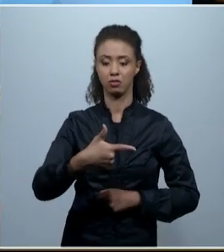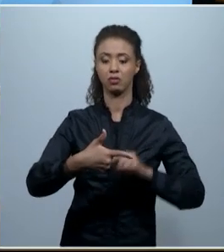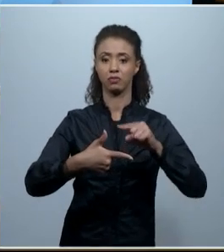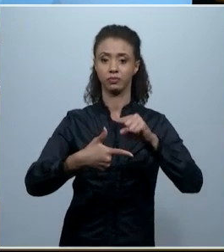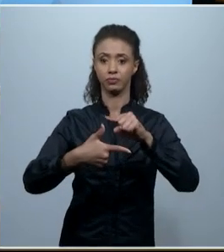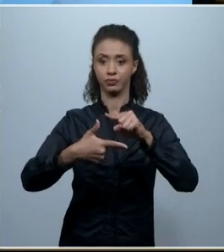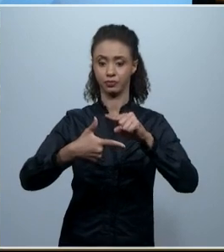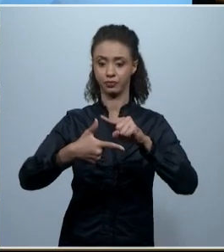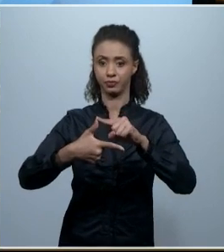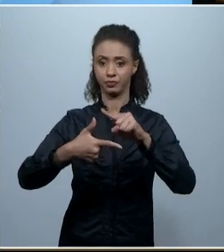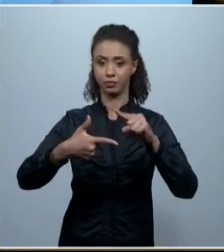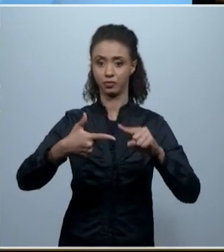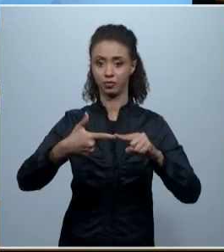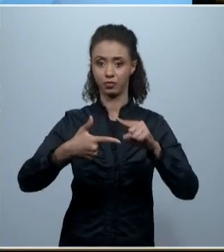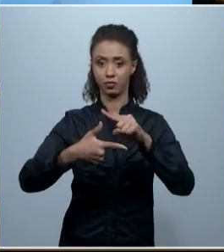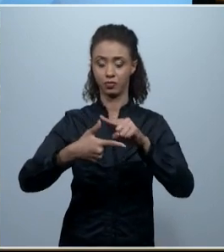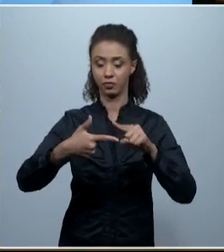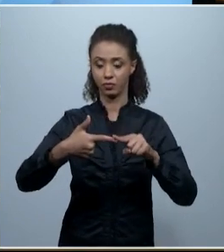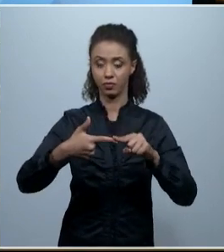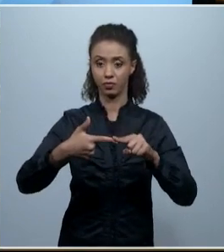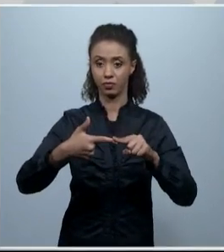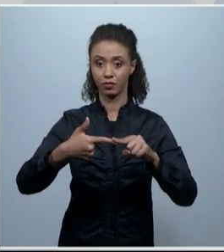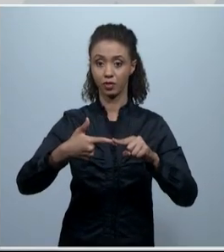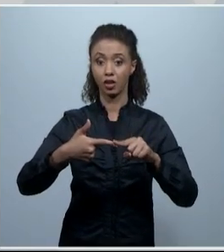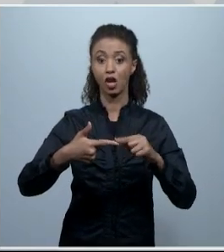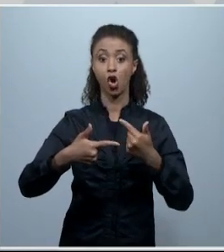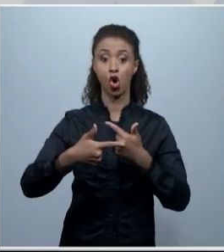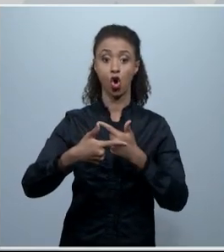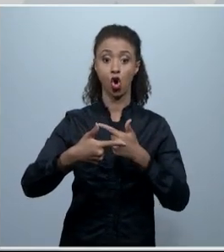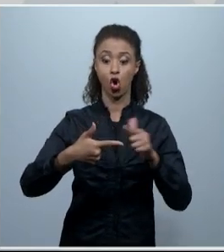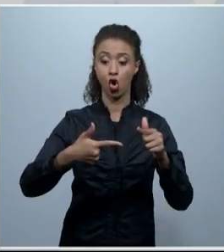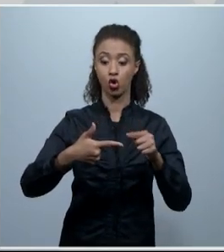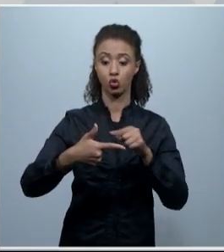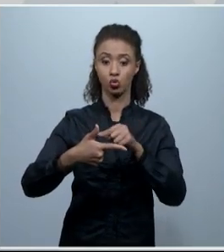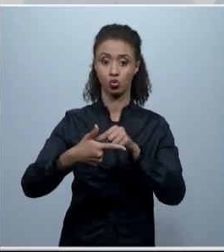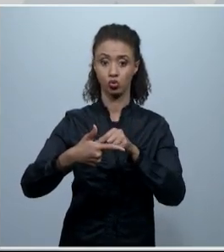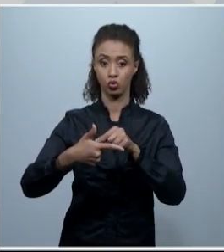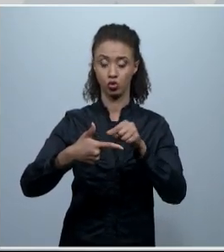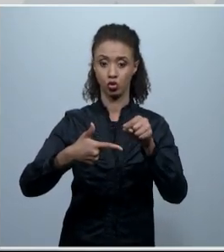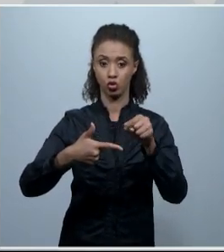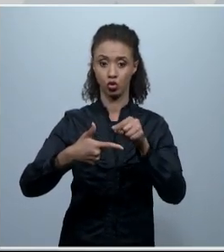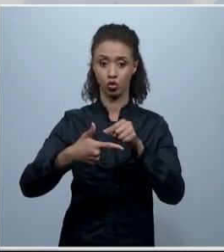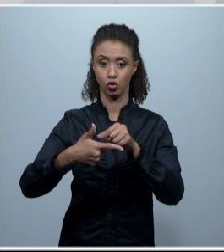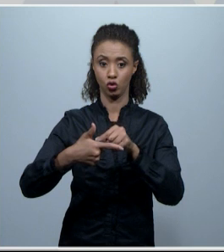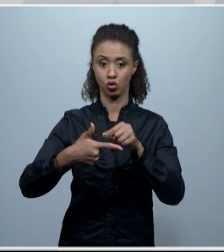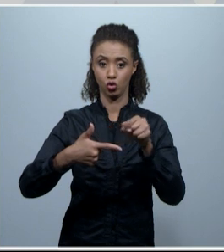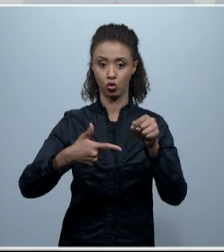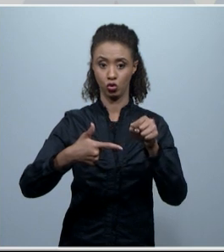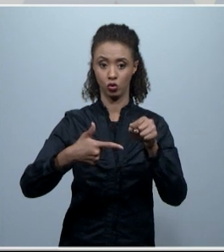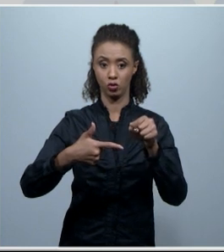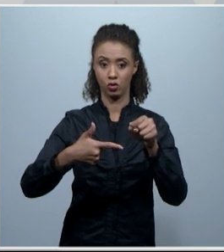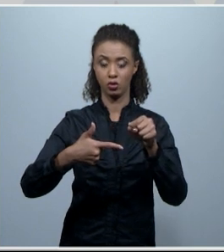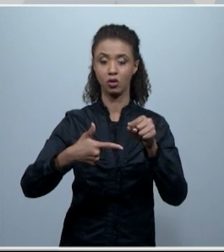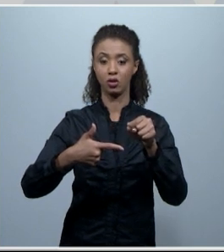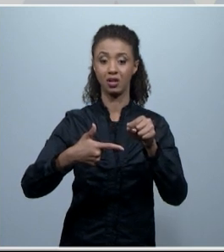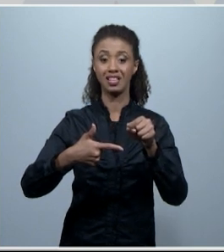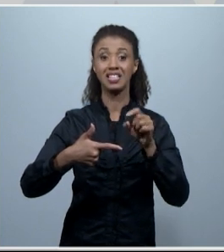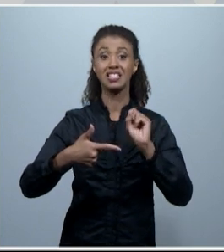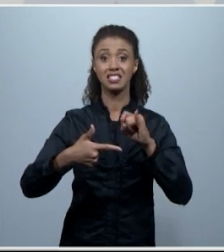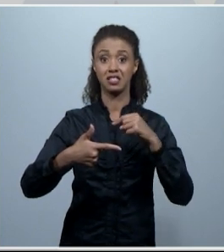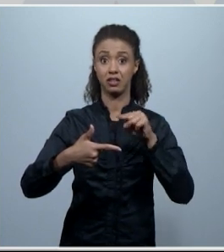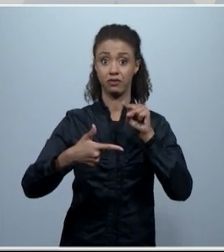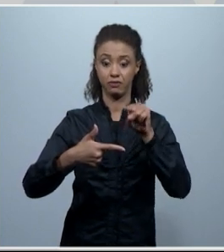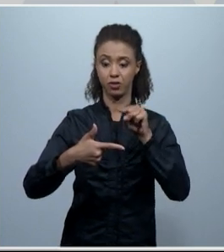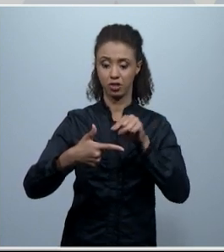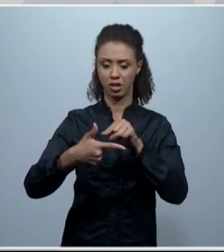dos vértices até o ponto interior e do ponto interior até um outro vértice esse cumprimento a soma destes cumprimentos é